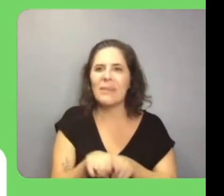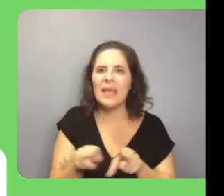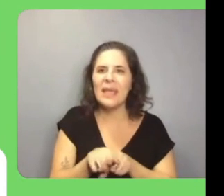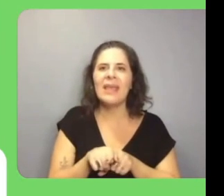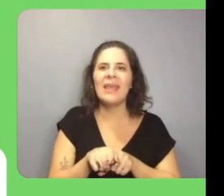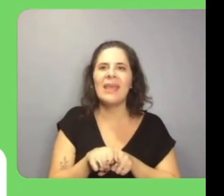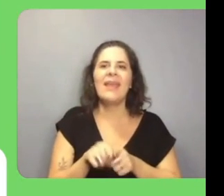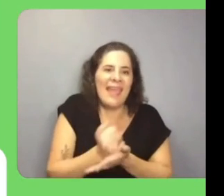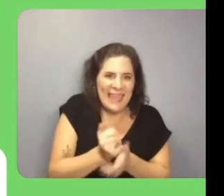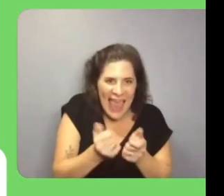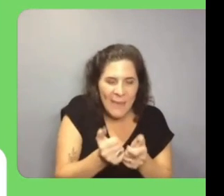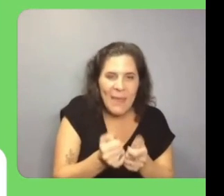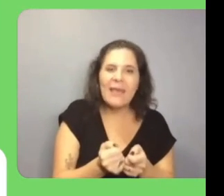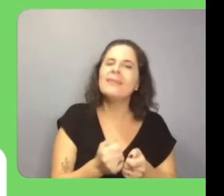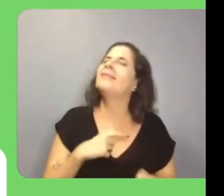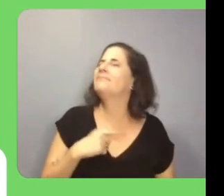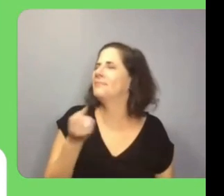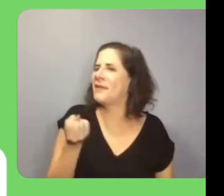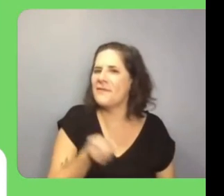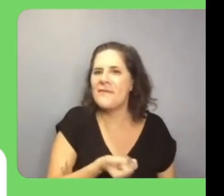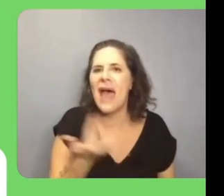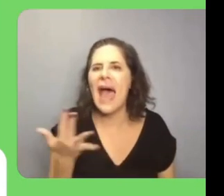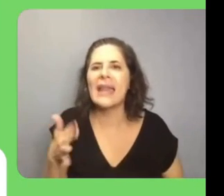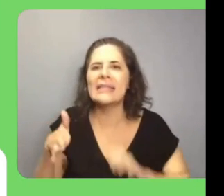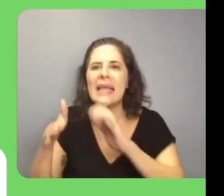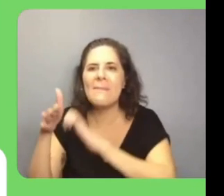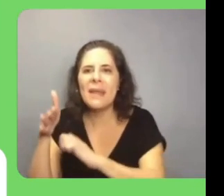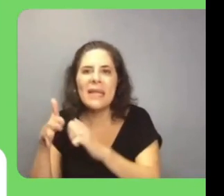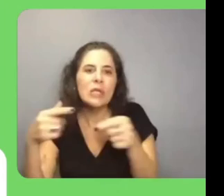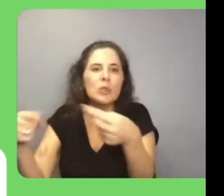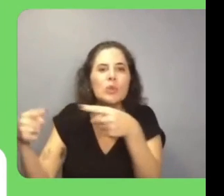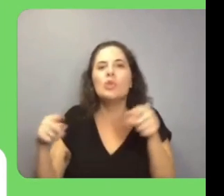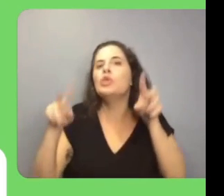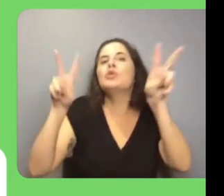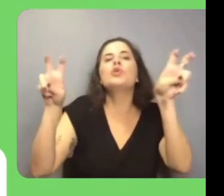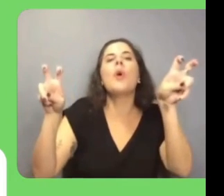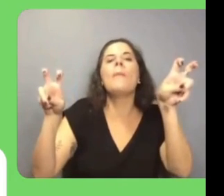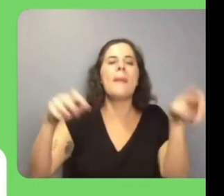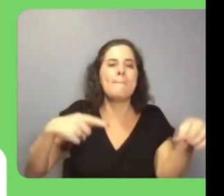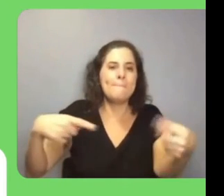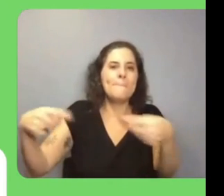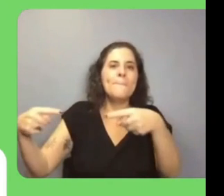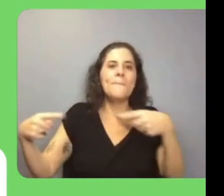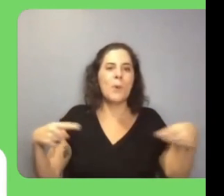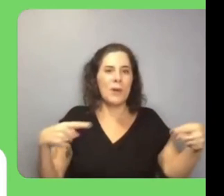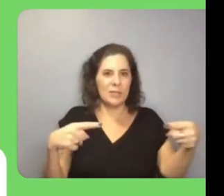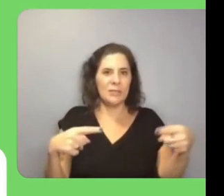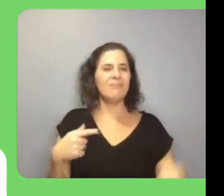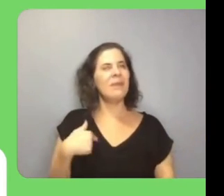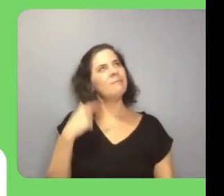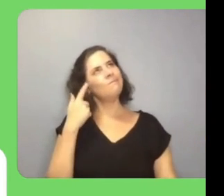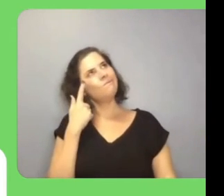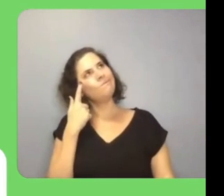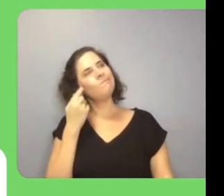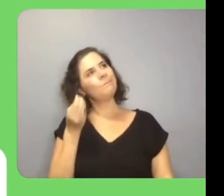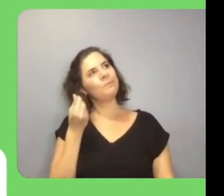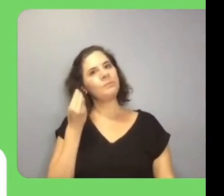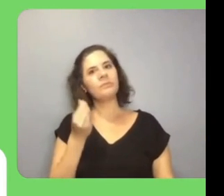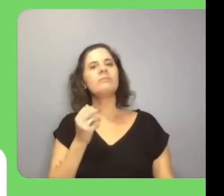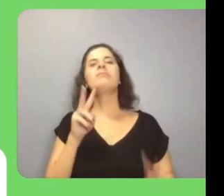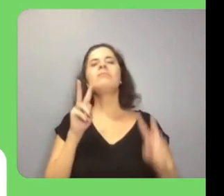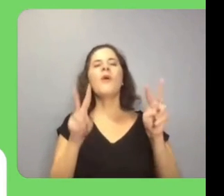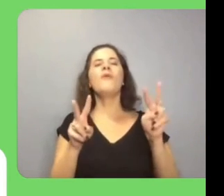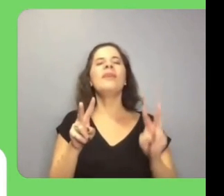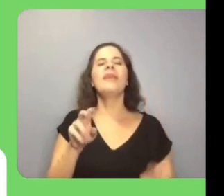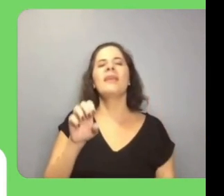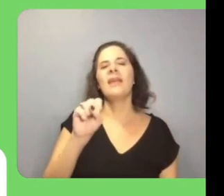tem ótimas franquias que discutem, inclusive, questões políticas, e aí a sensação que às vezes eu tenho que as pessoas, é igual um episódio do Simpsons, né, que o